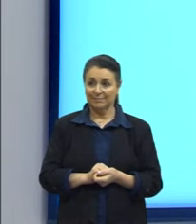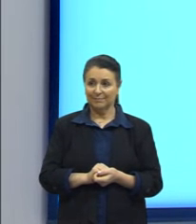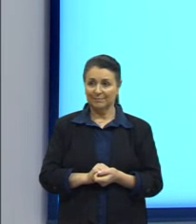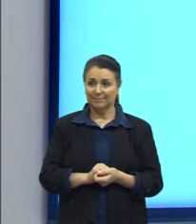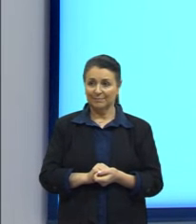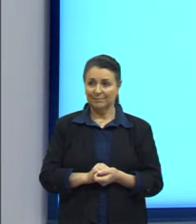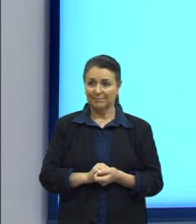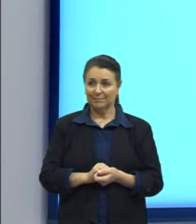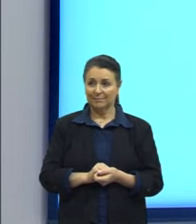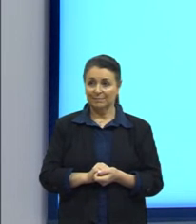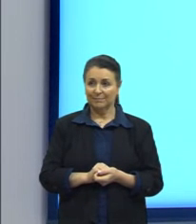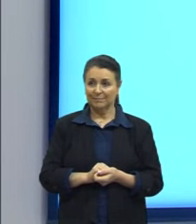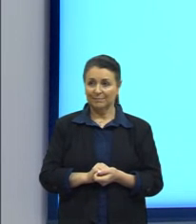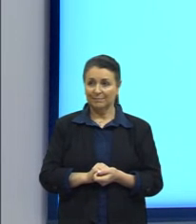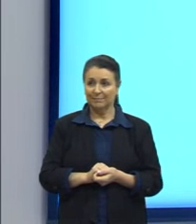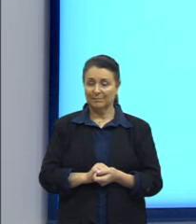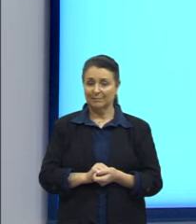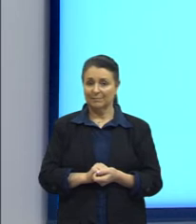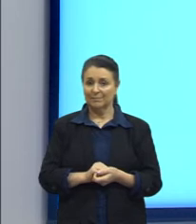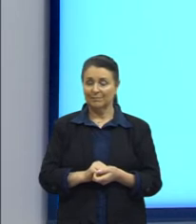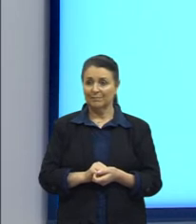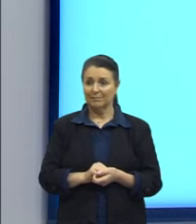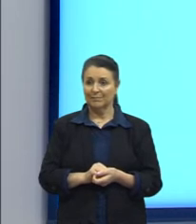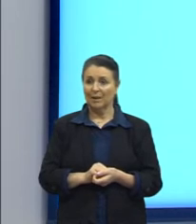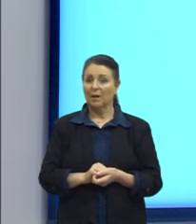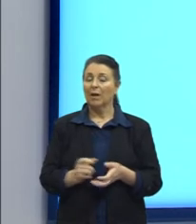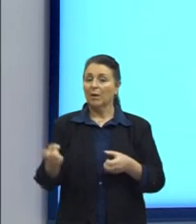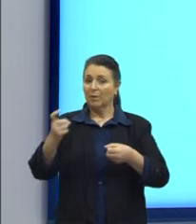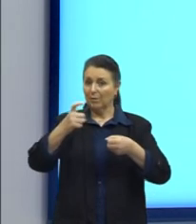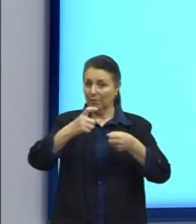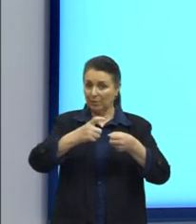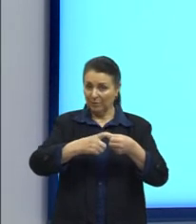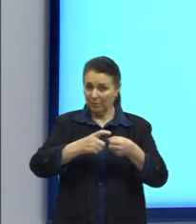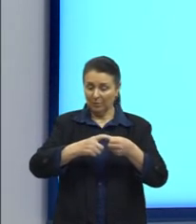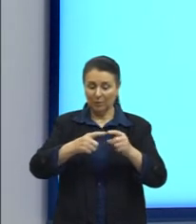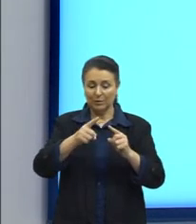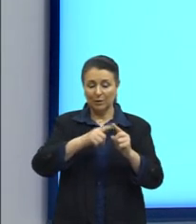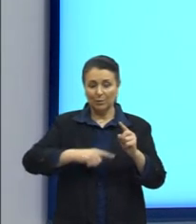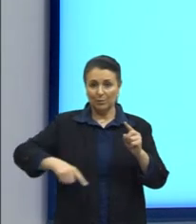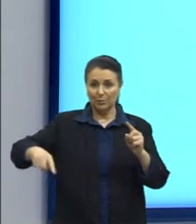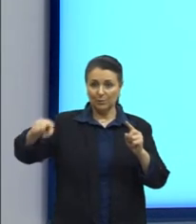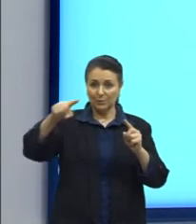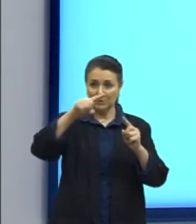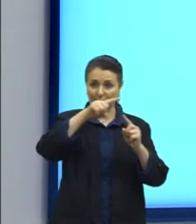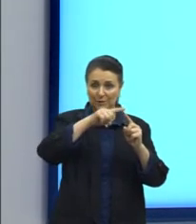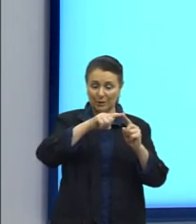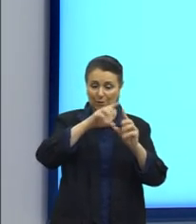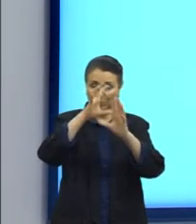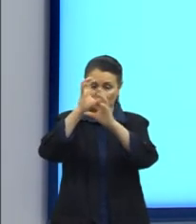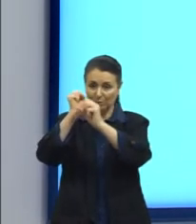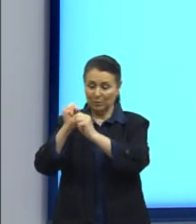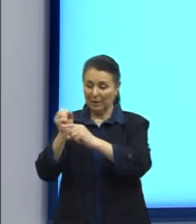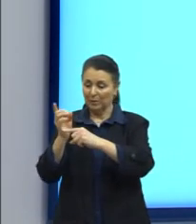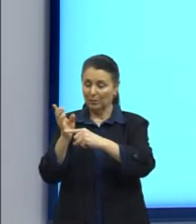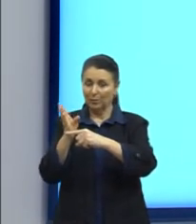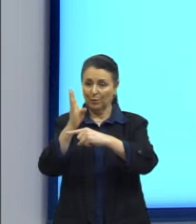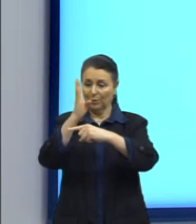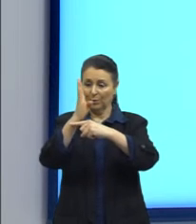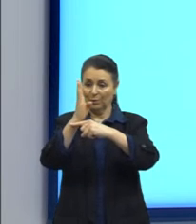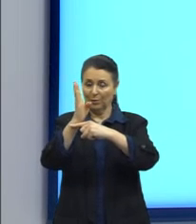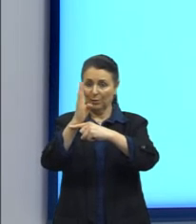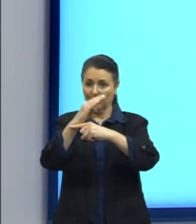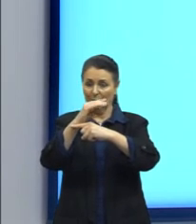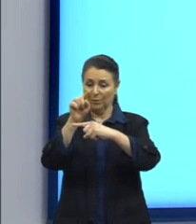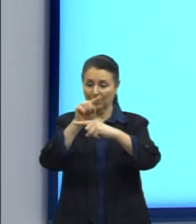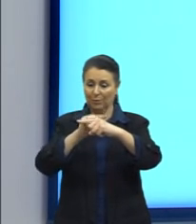bom agora né voltando então para questão do Círculo trigonométrico O que que a gente tem aqui no x né nessa